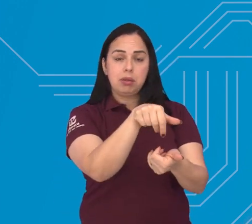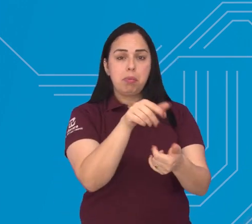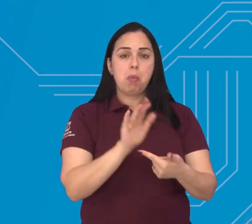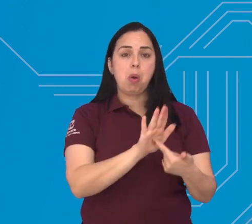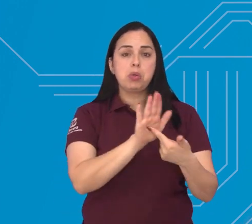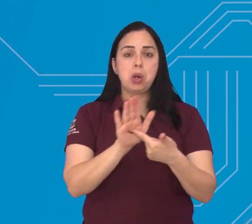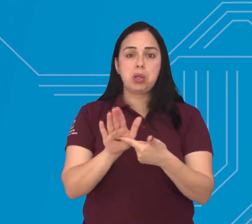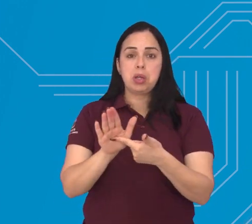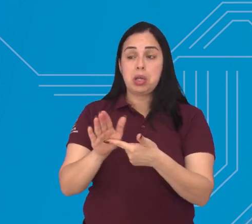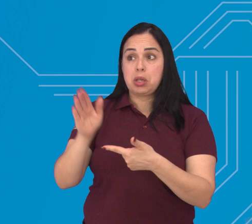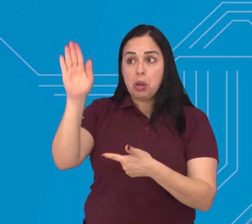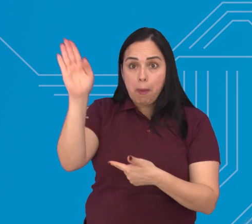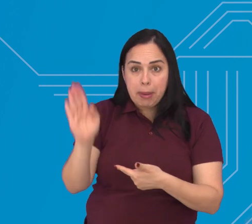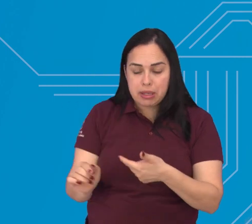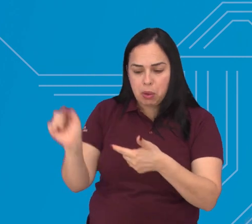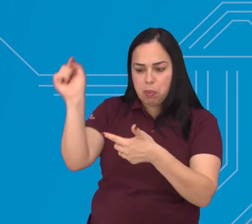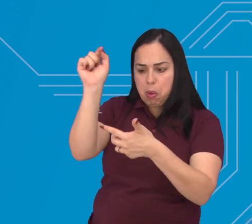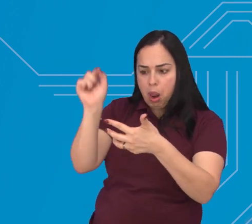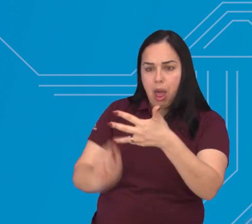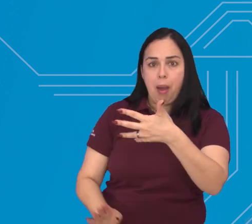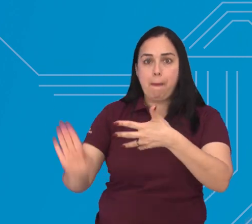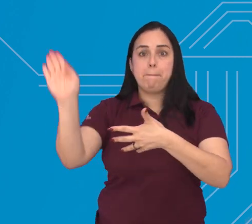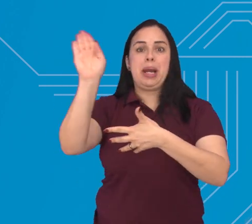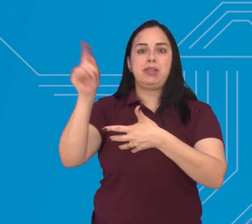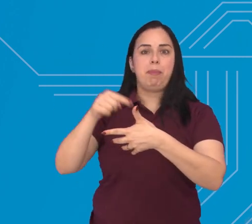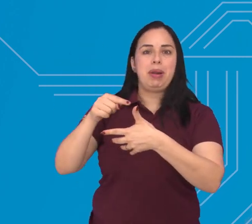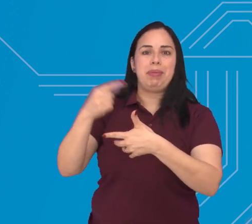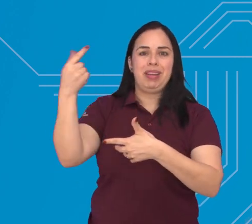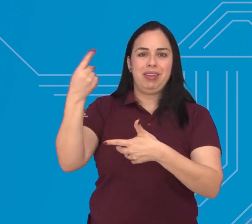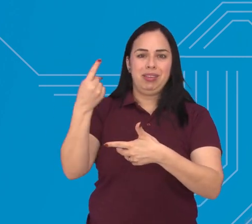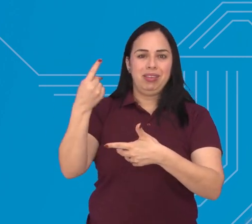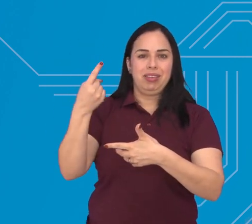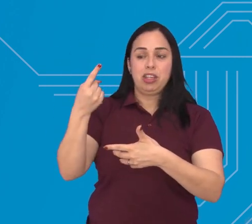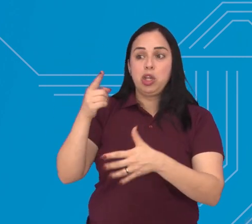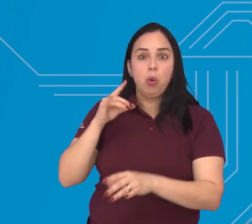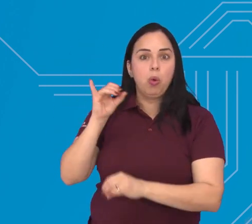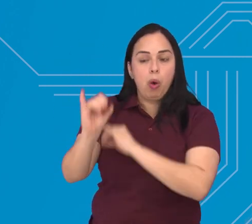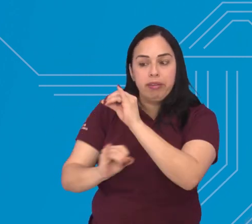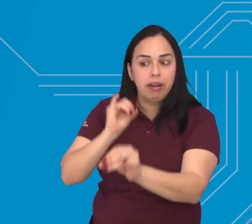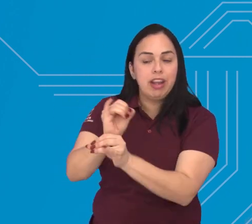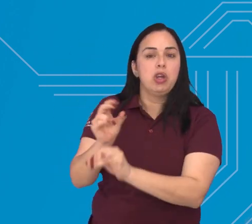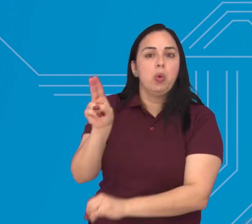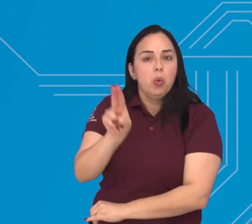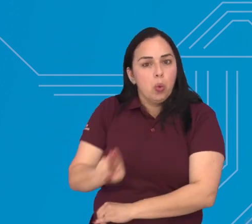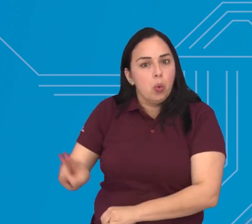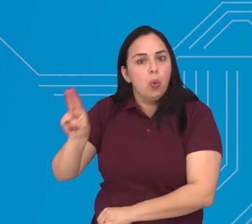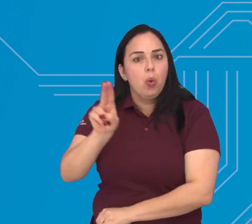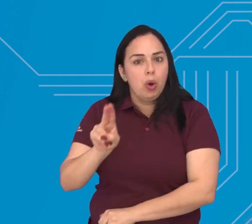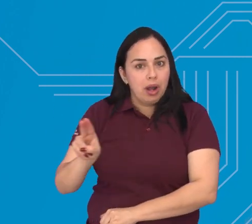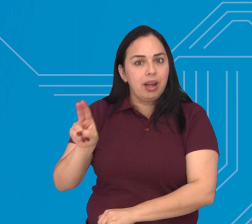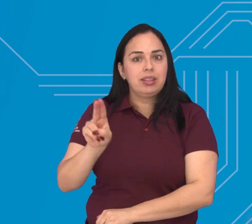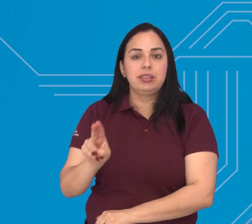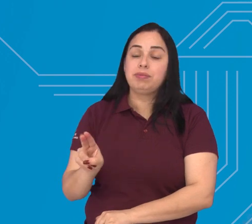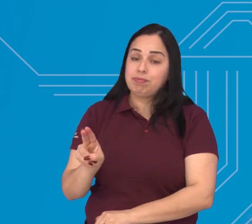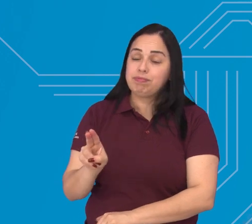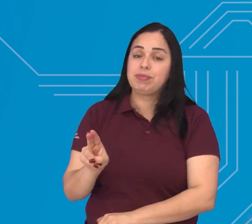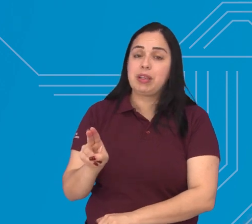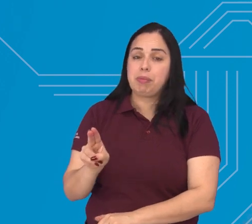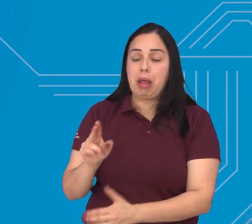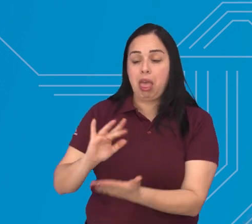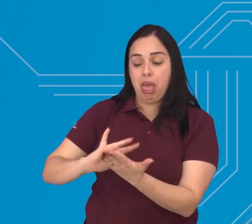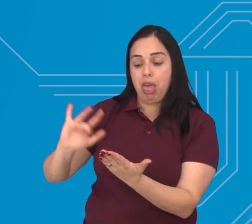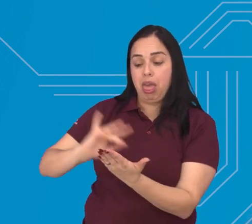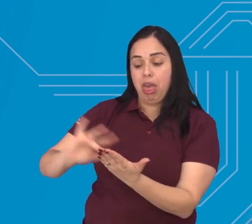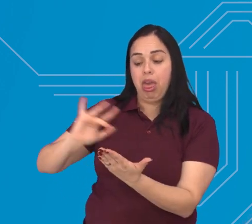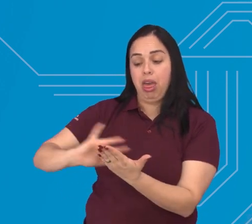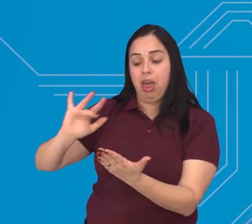internacional mostrou que o nosso país lidera o ranking de maior tempo de uso da internet. Isso mesmo, segundo os dados, em termos